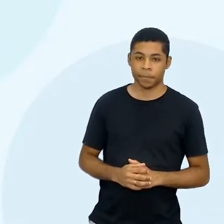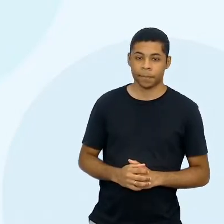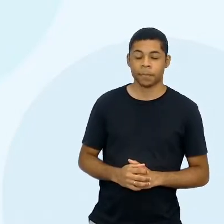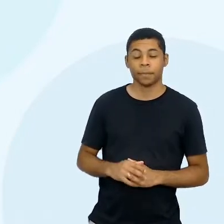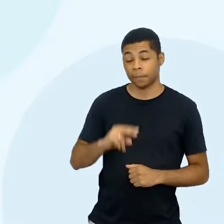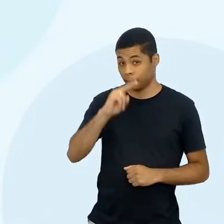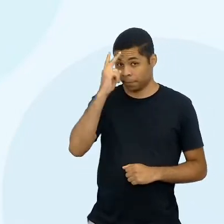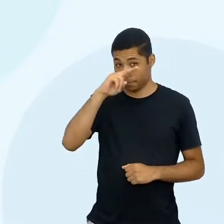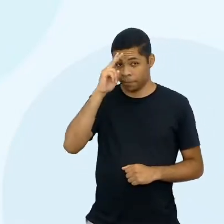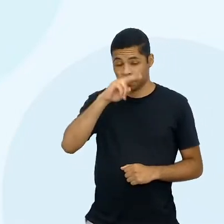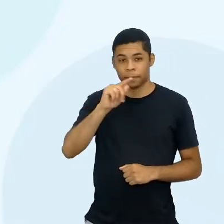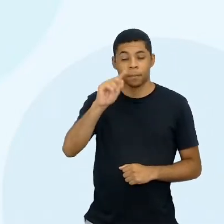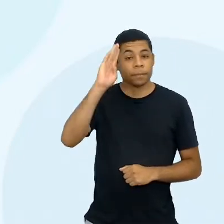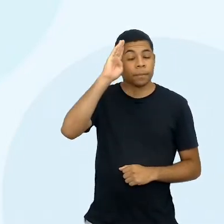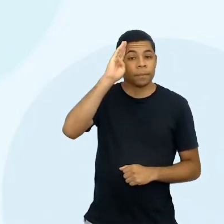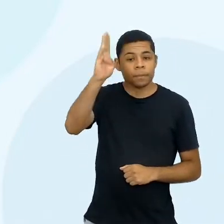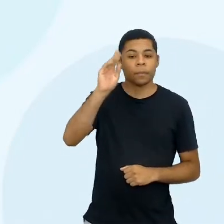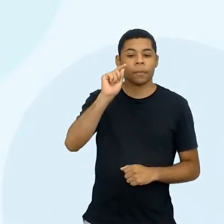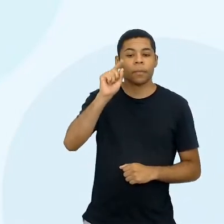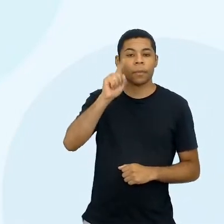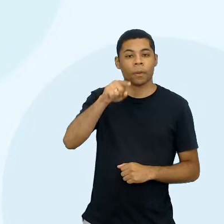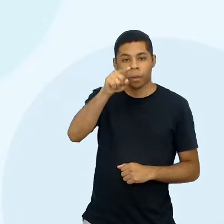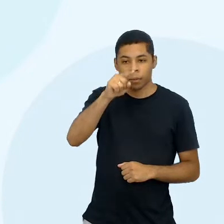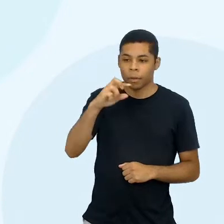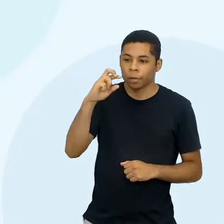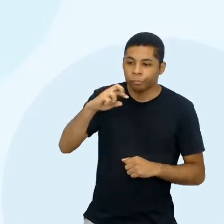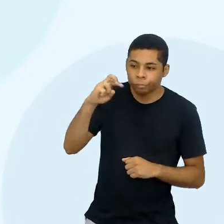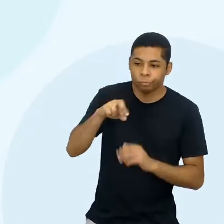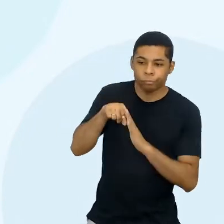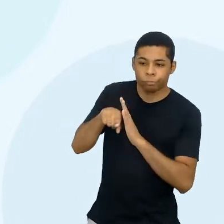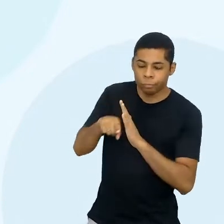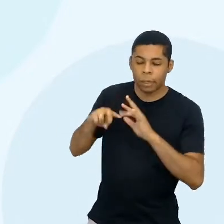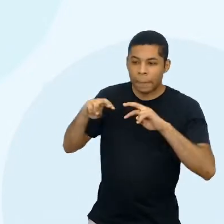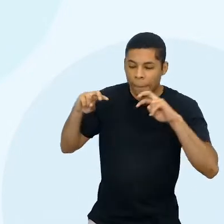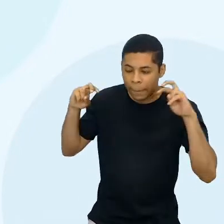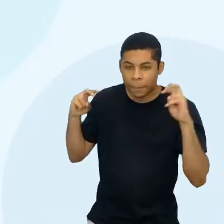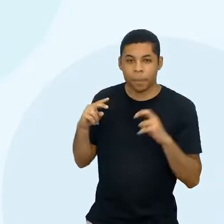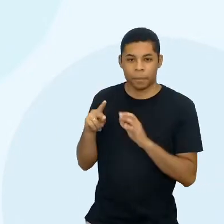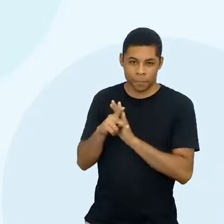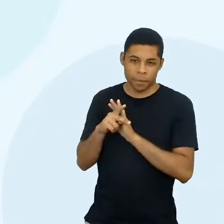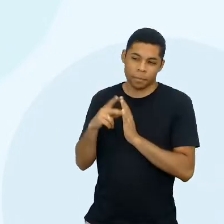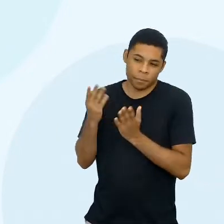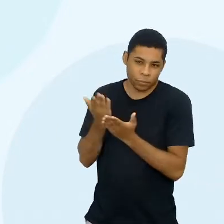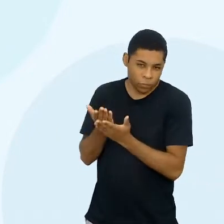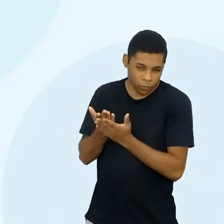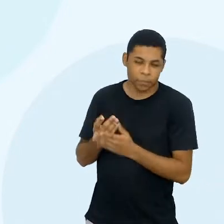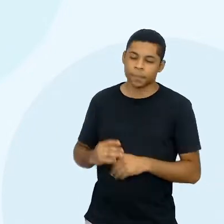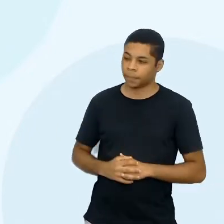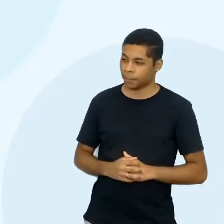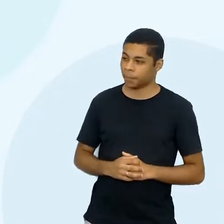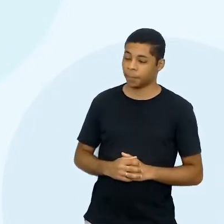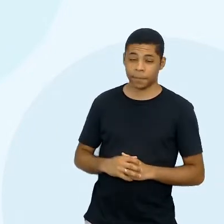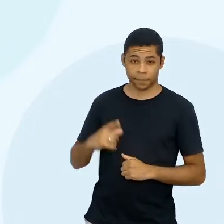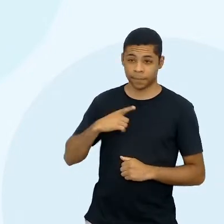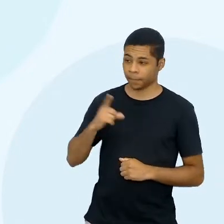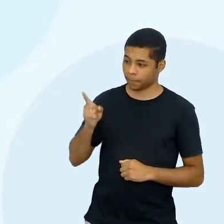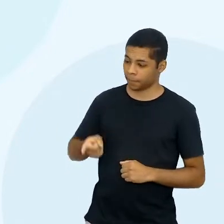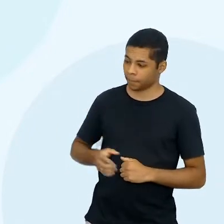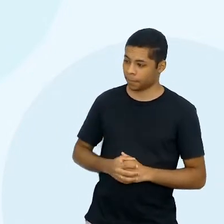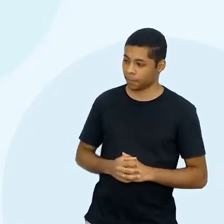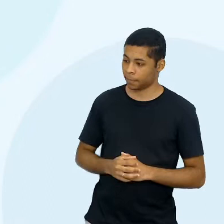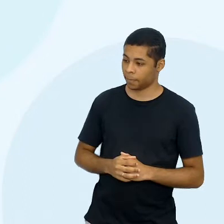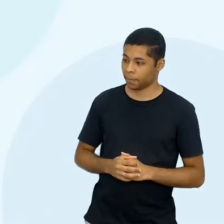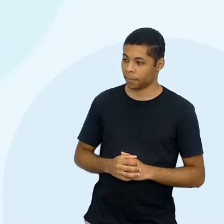principal habilidade aí é a investigação científica. E aí nós temos aí as respectivas habilidades aí, que